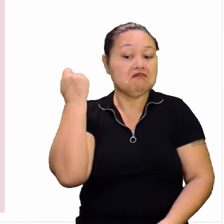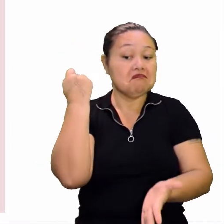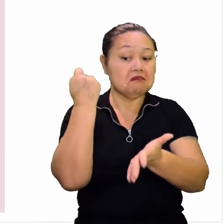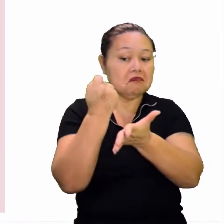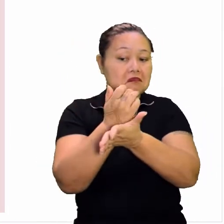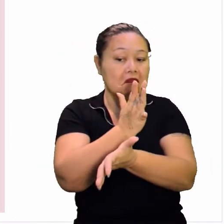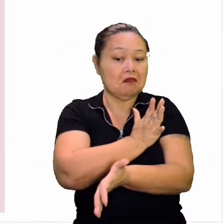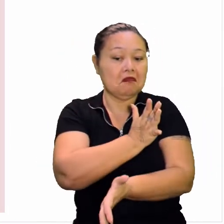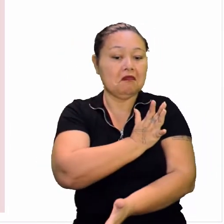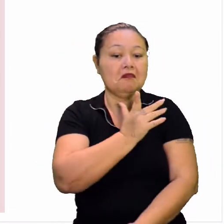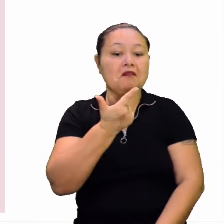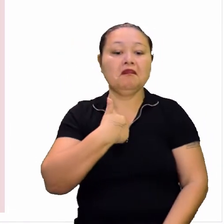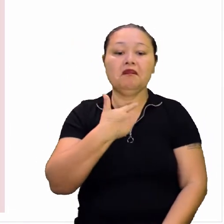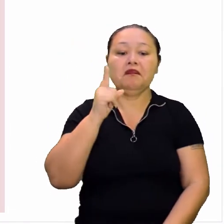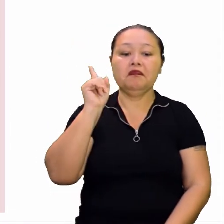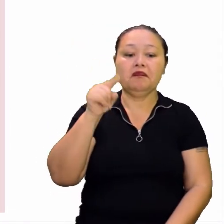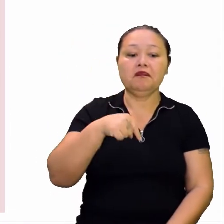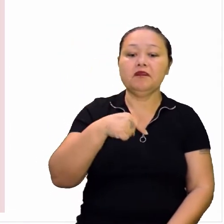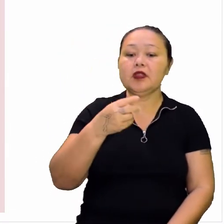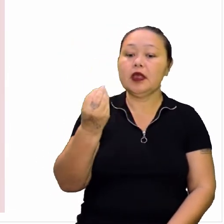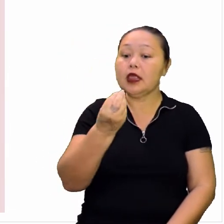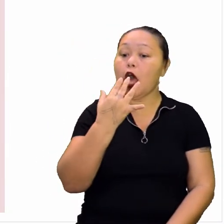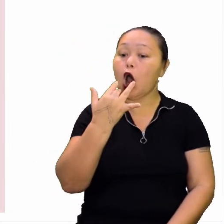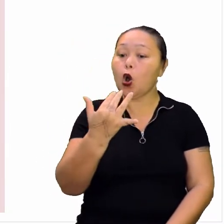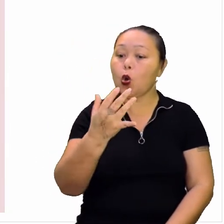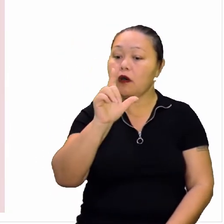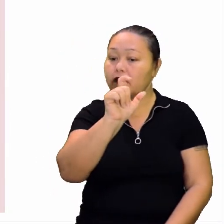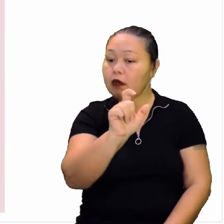cor vem a palavra fenício,